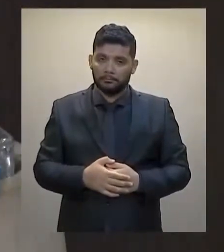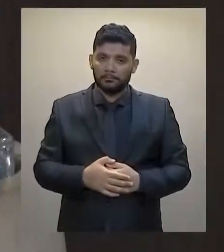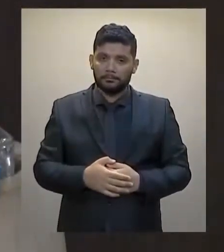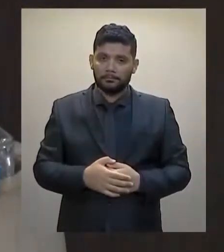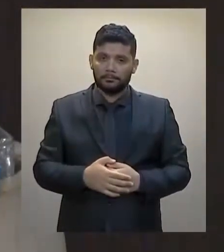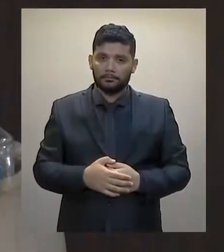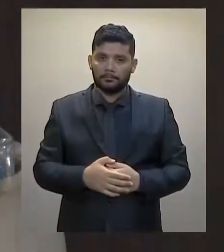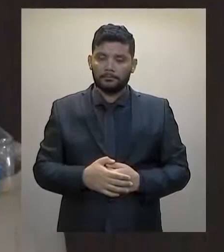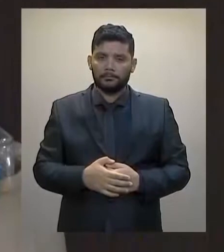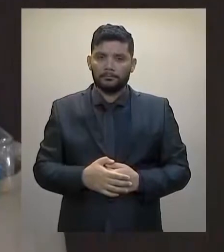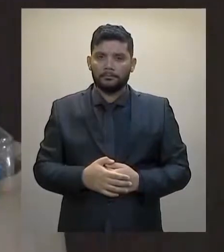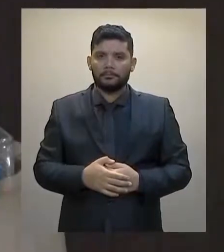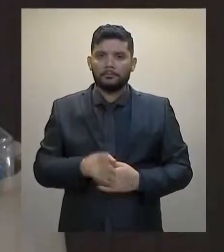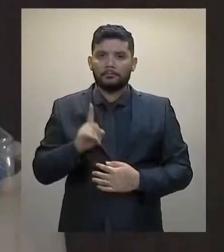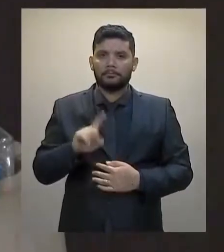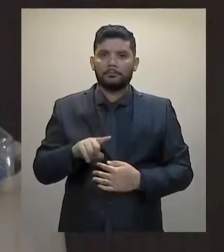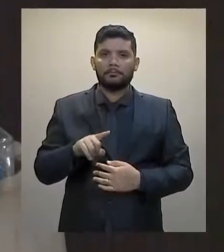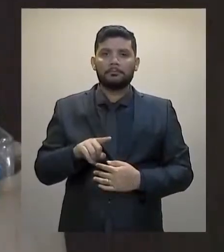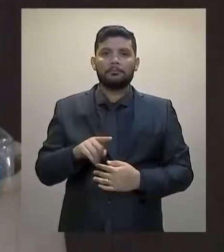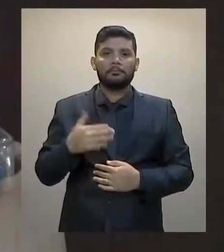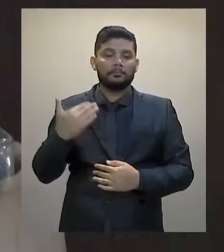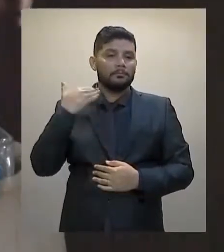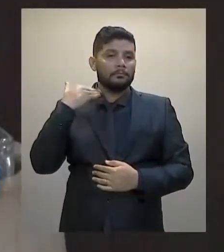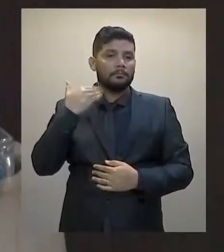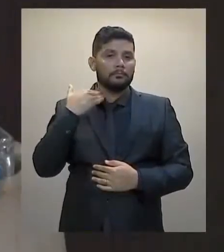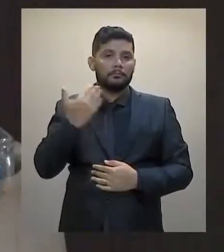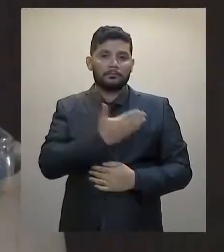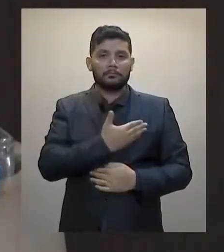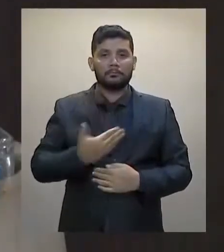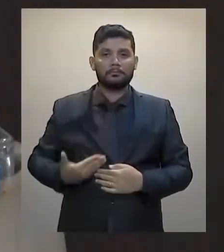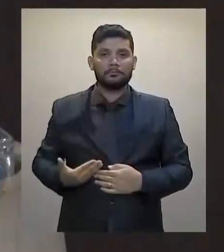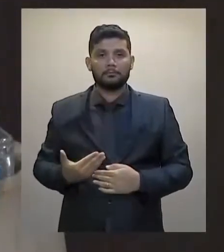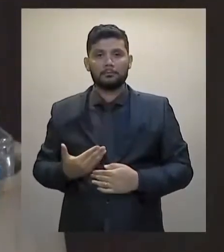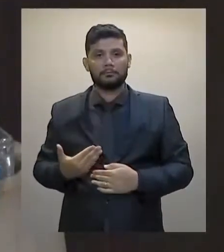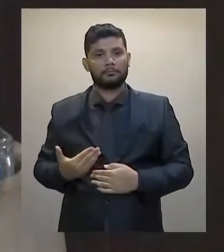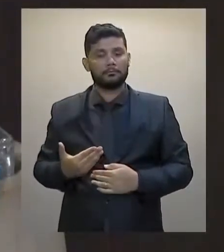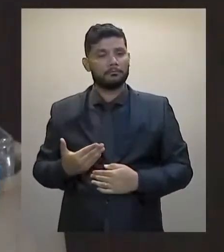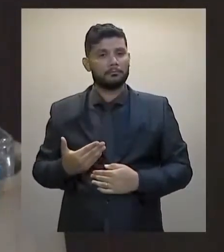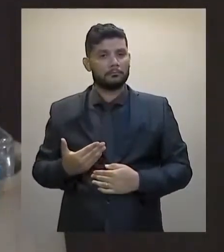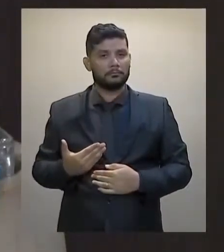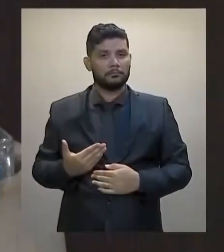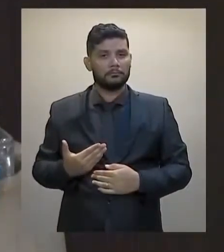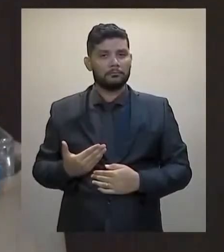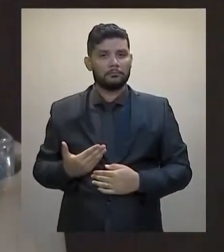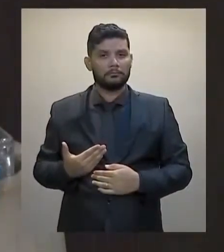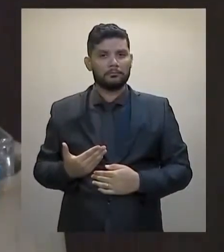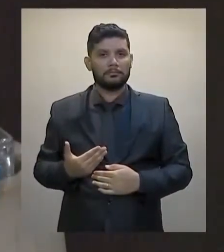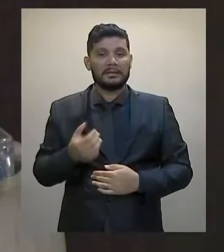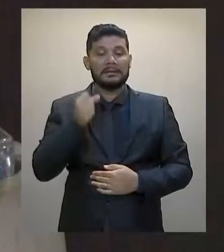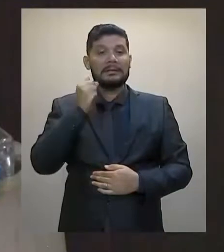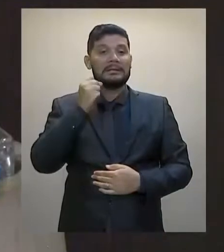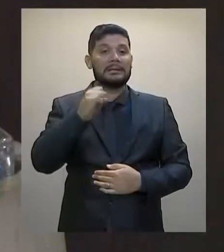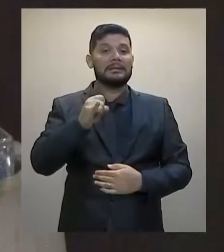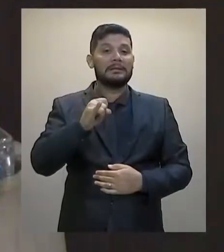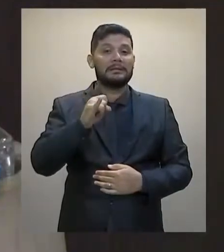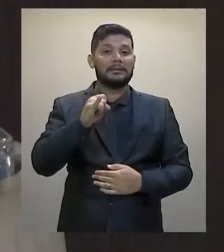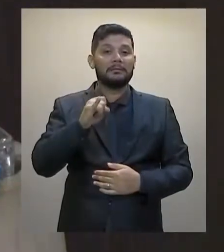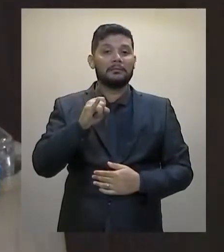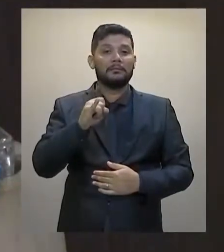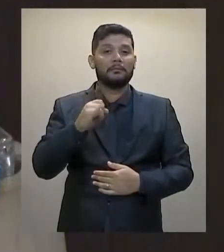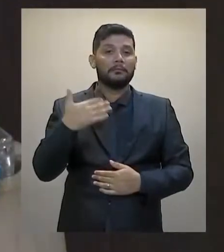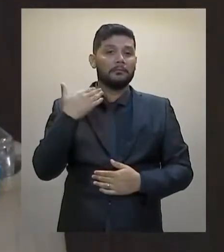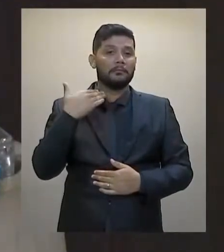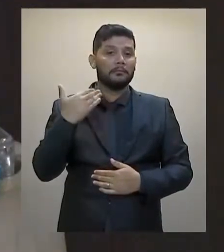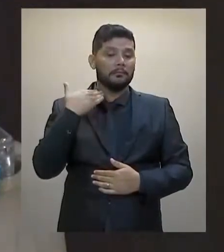emergencial, através de um banco público, porque quem pagou foi o banco público. O que seria da população brasileira mais pobre se não fossem os